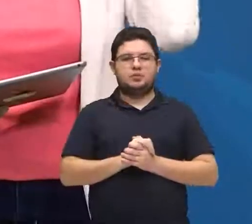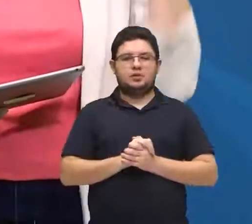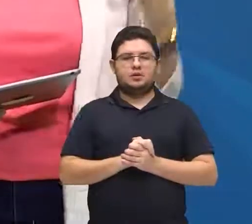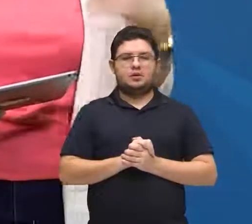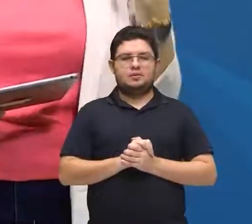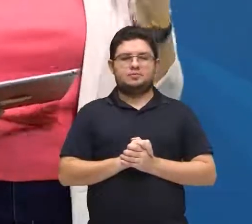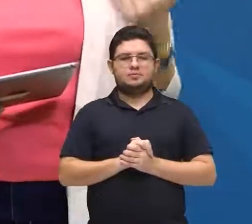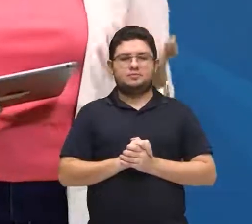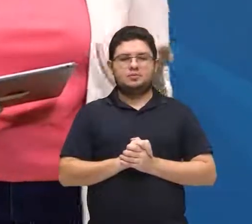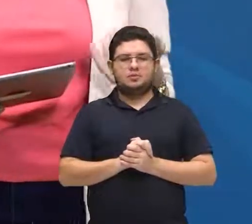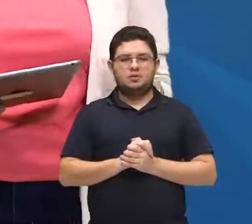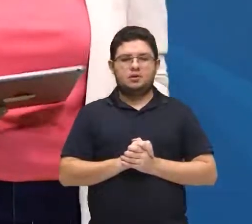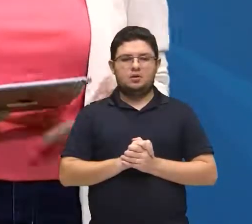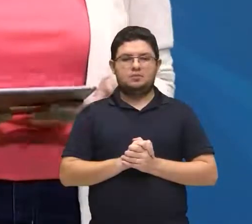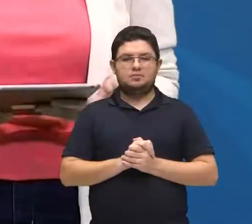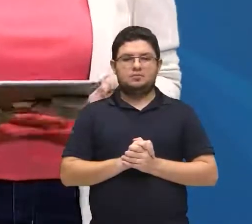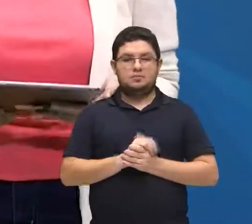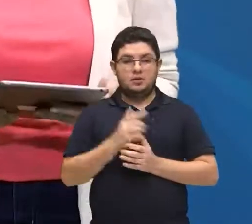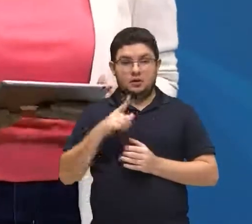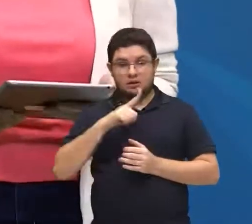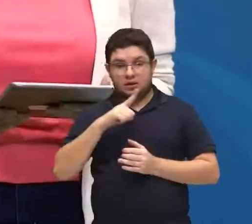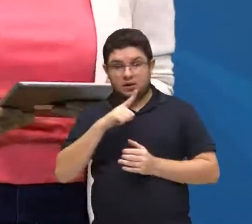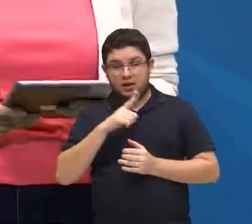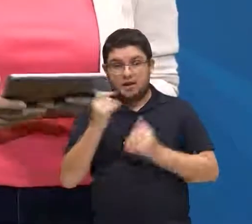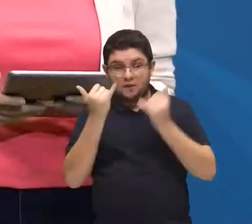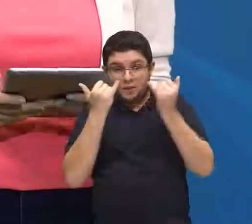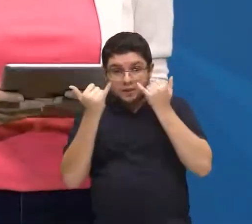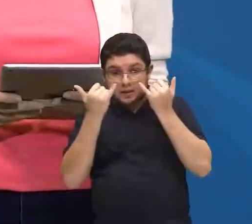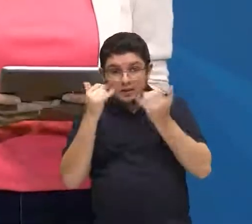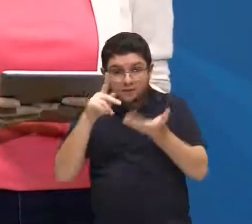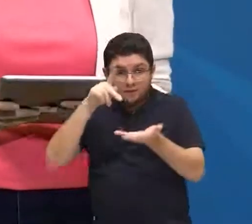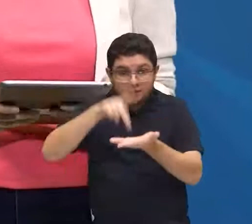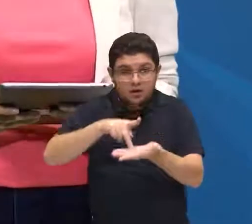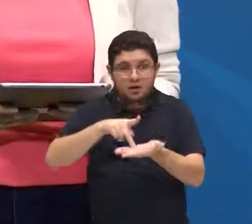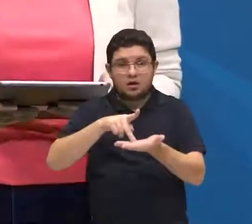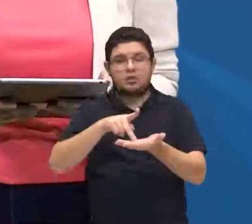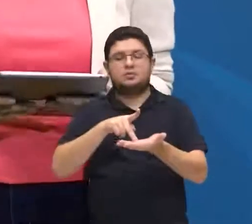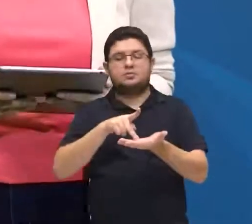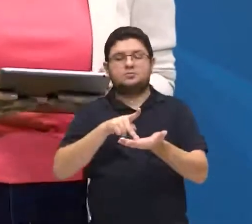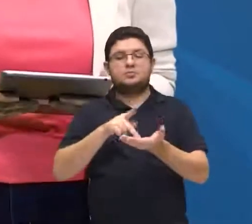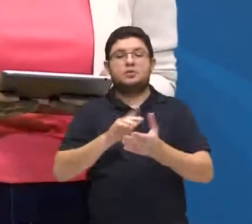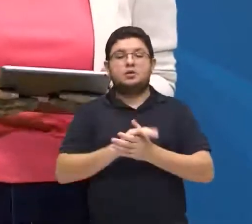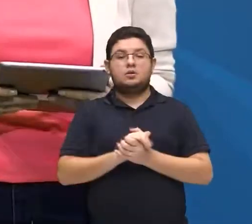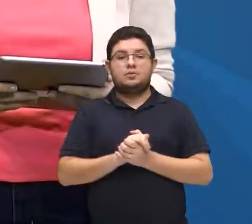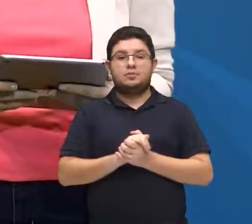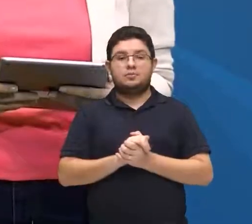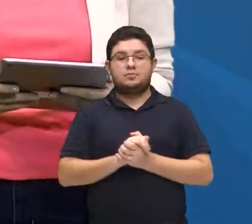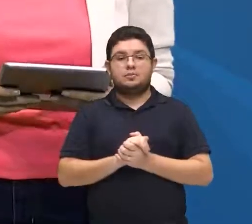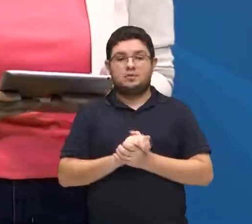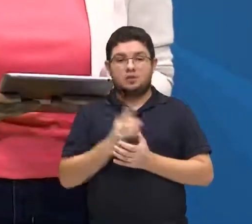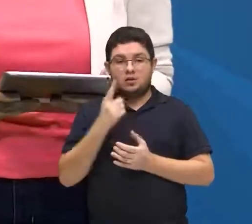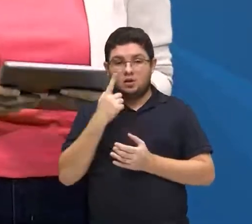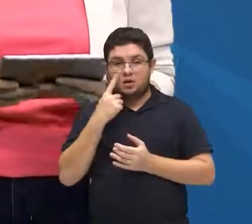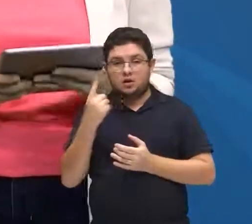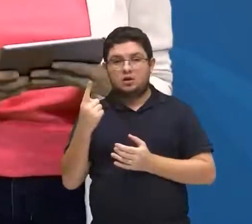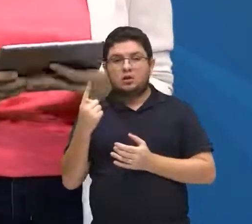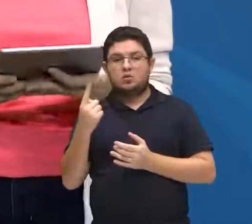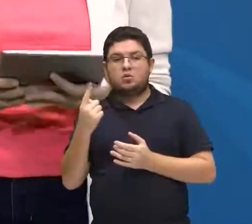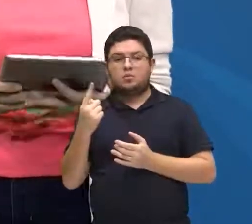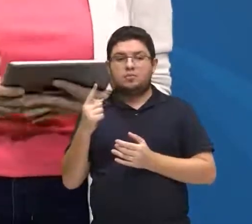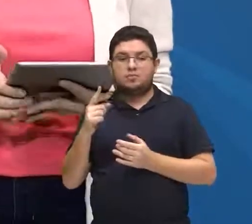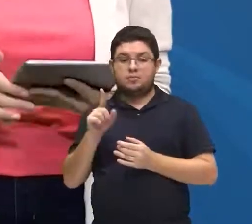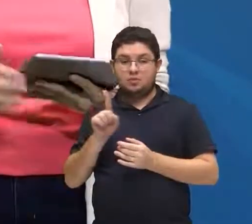gente tem informação que é real, compartilhada em um contexto falso. E isso acontece muito porque você acaba